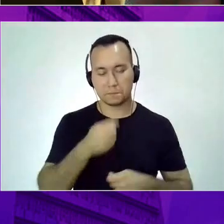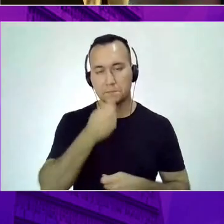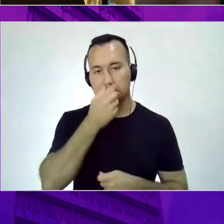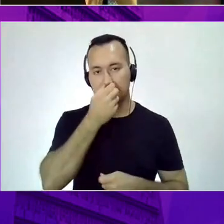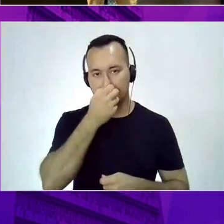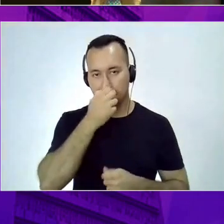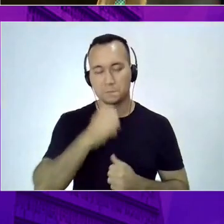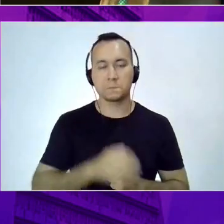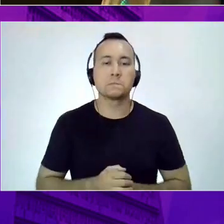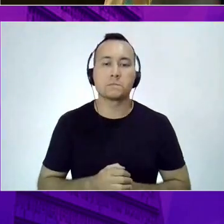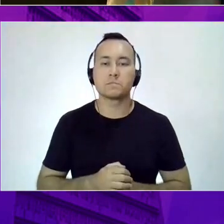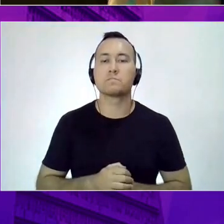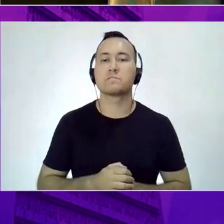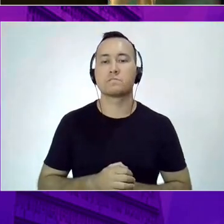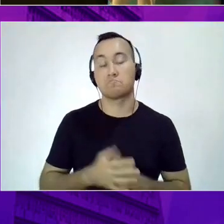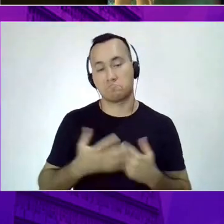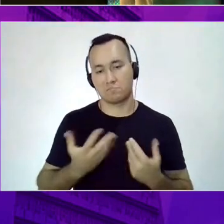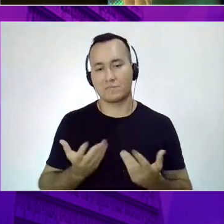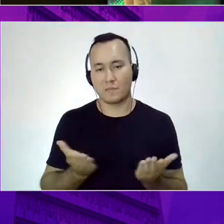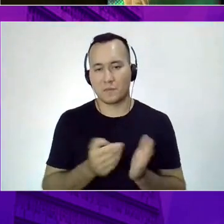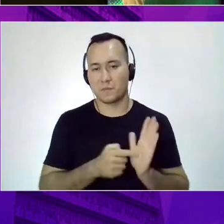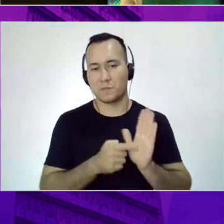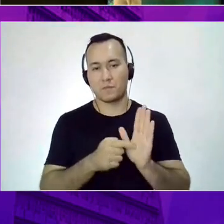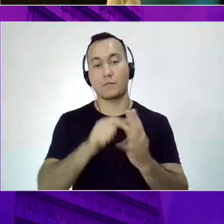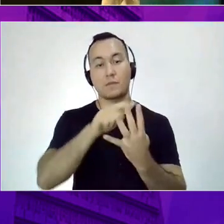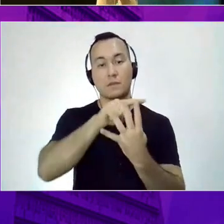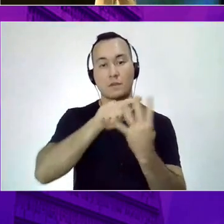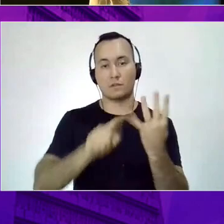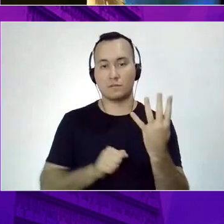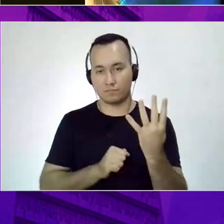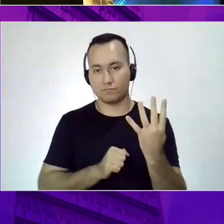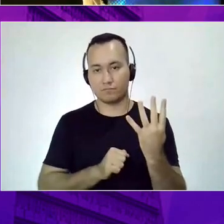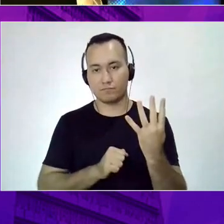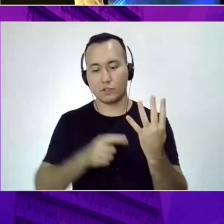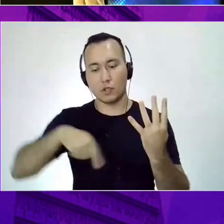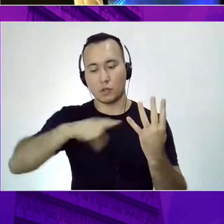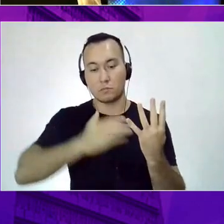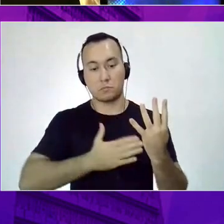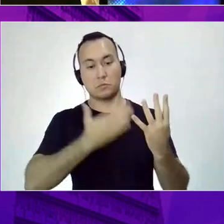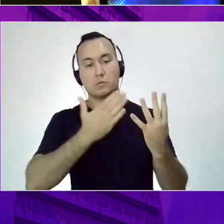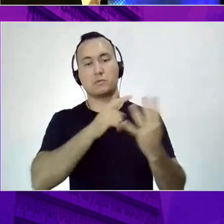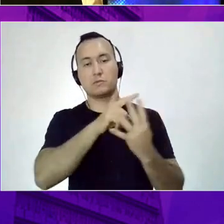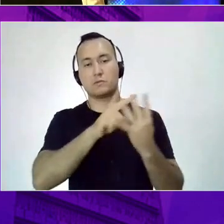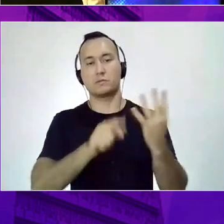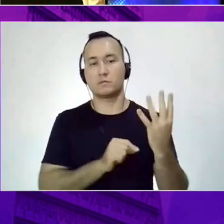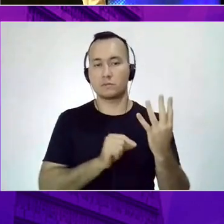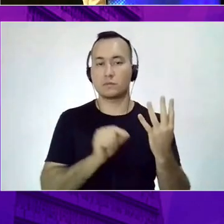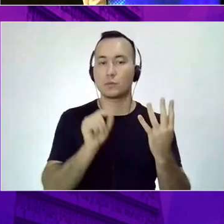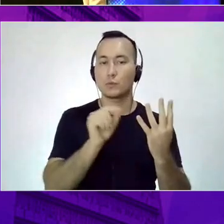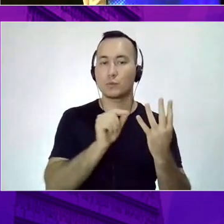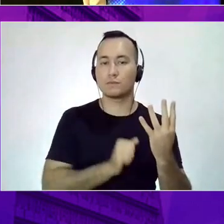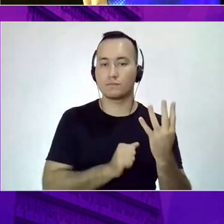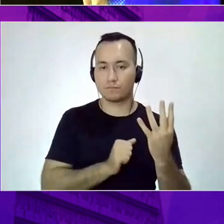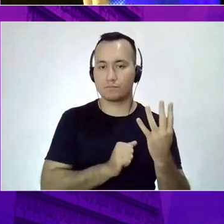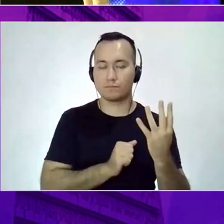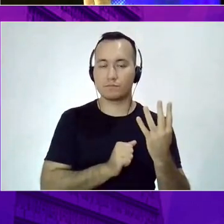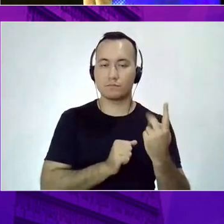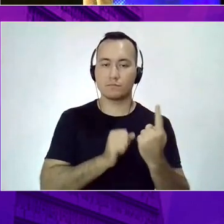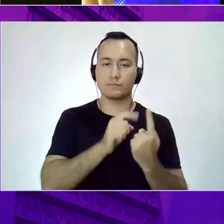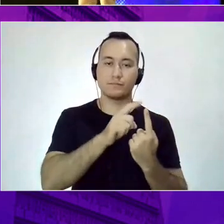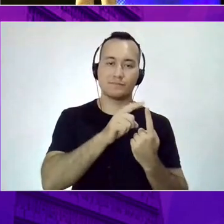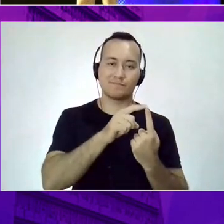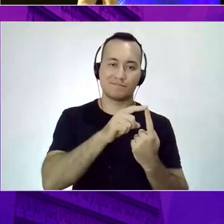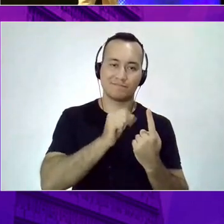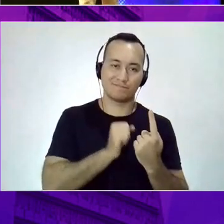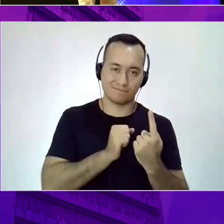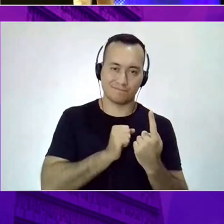quero destacar aqui para vocês, do que a gente passou nesse processo, foram: o primeiro que a gente precisou entender é como fazer algo